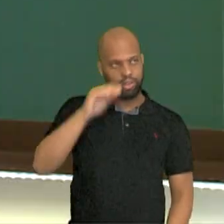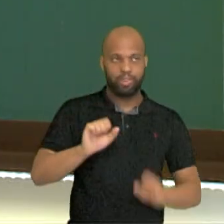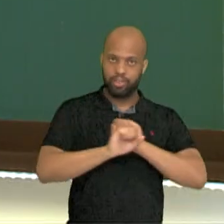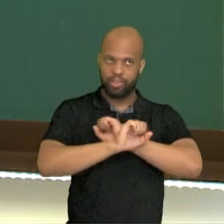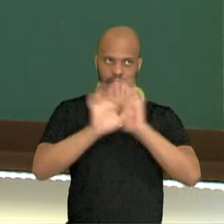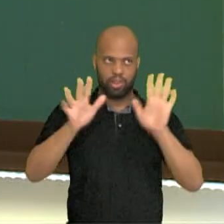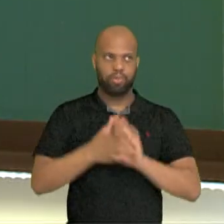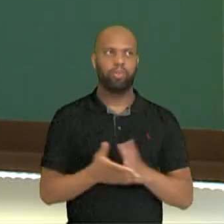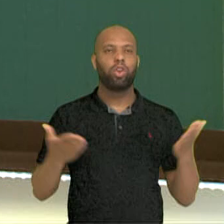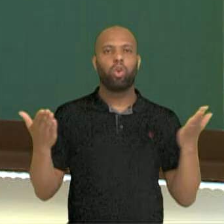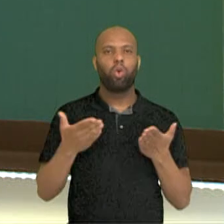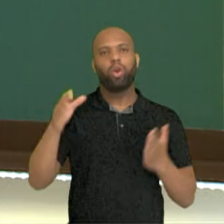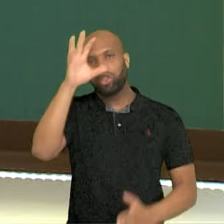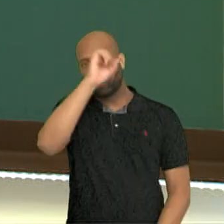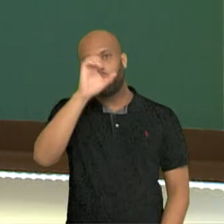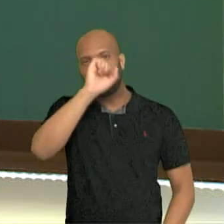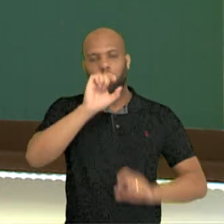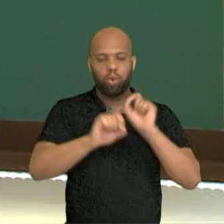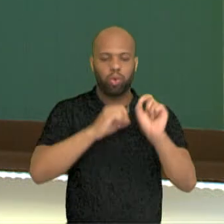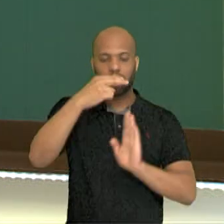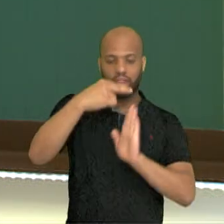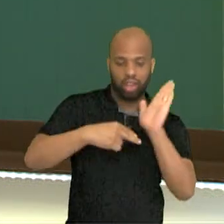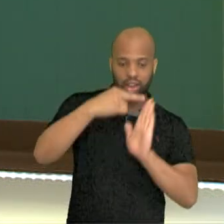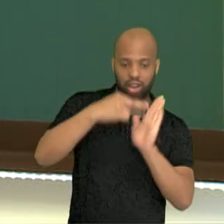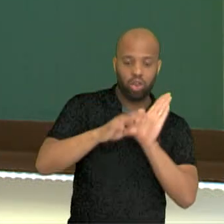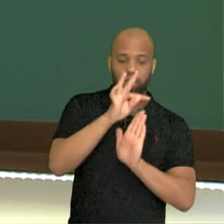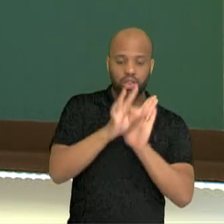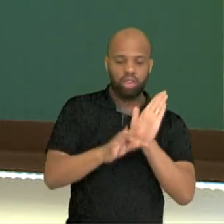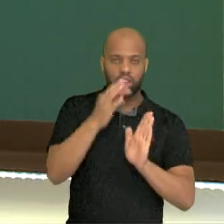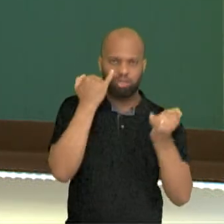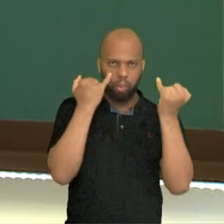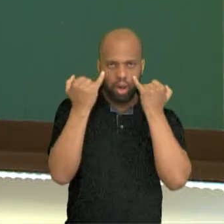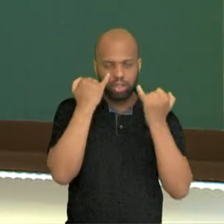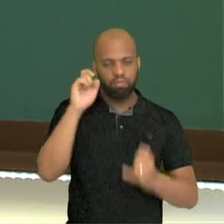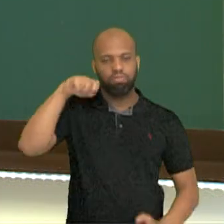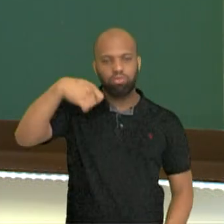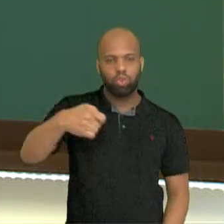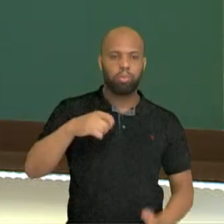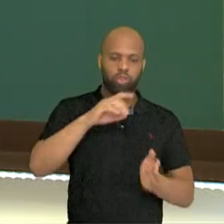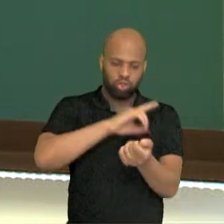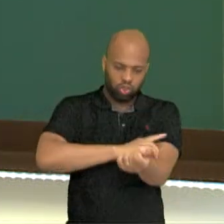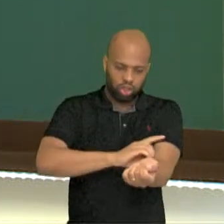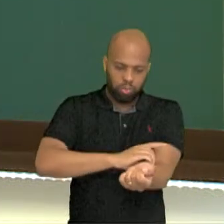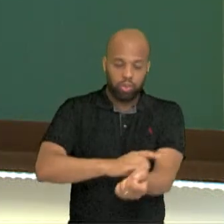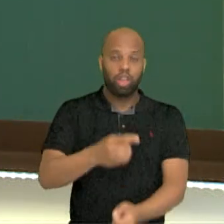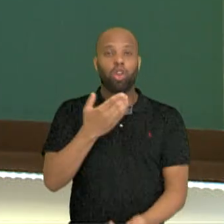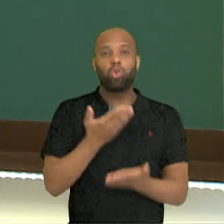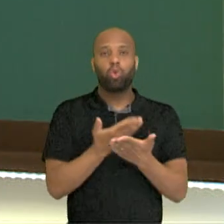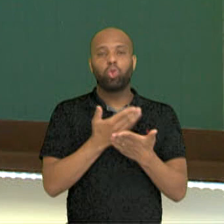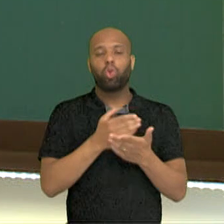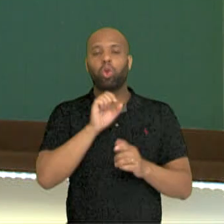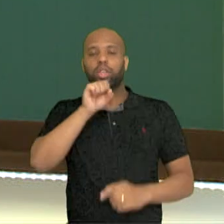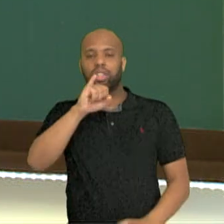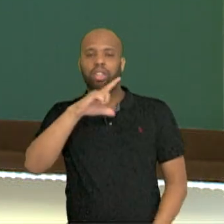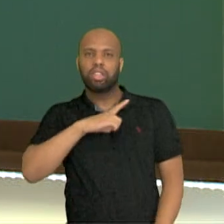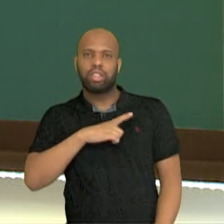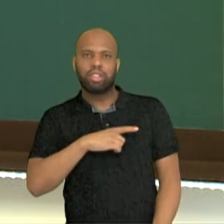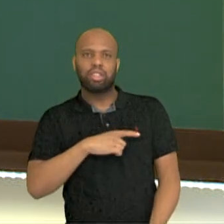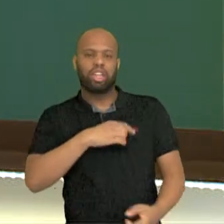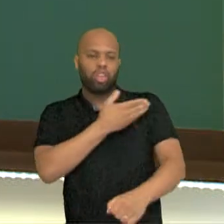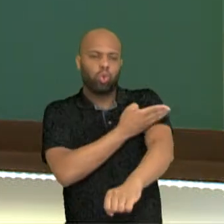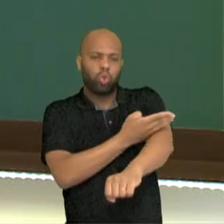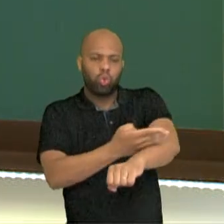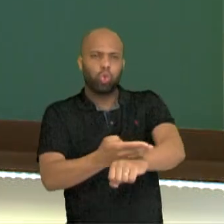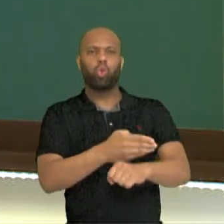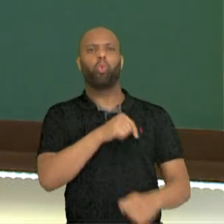pessoal? Bom, hoje nós lemos textos informativos sobre diabetes. Vimos que ter maus hábitos alimentares e não